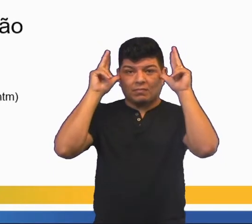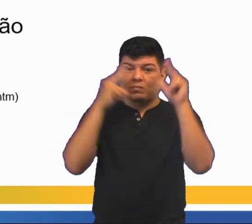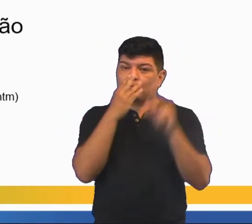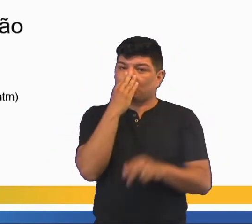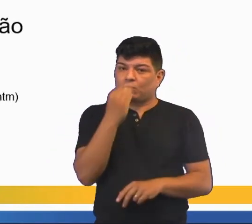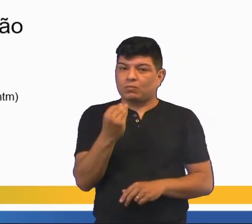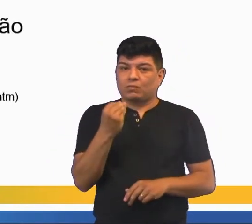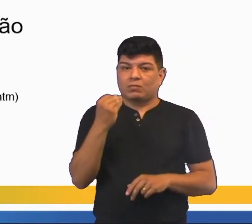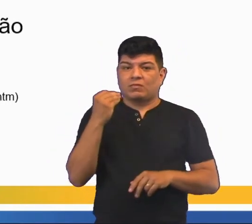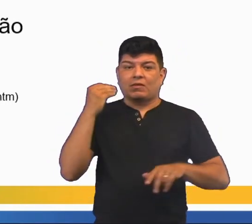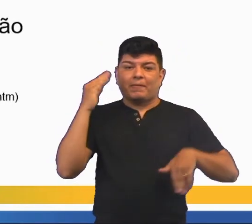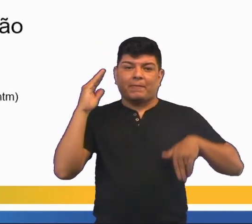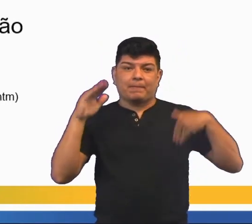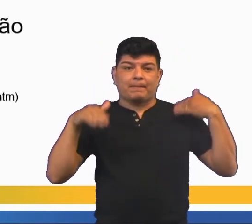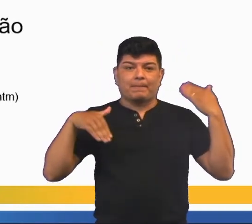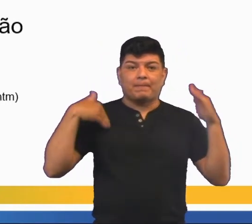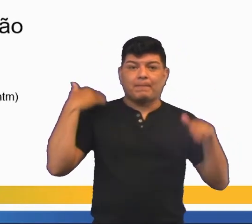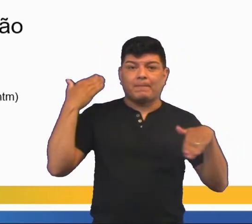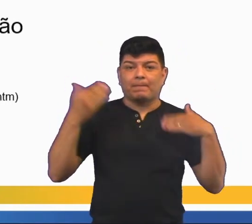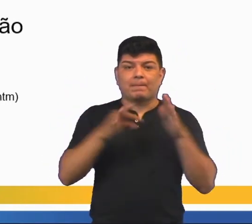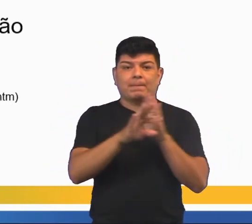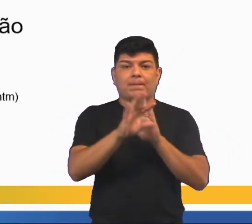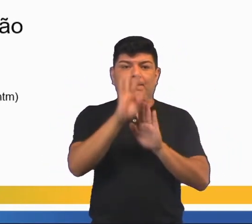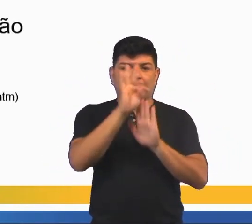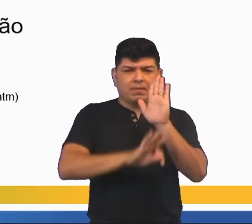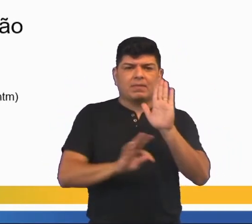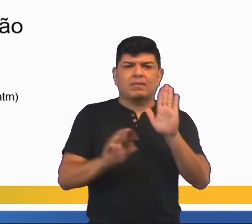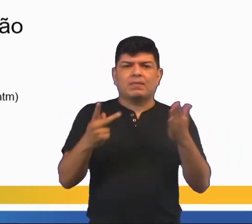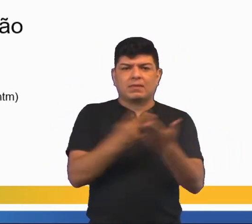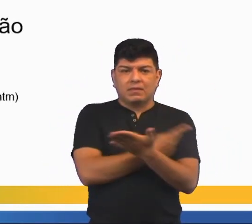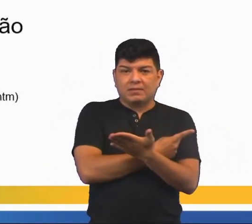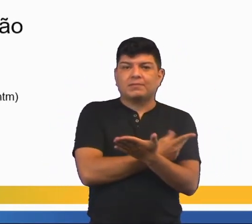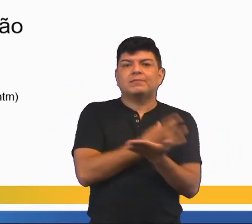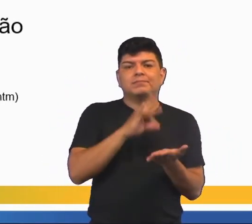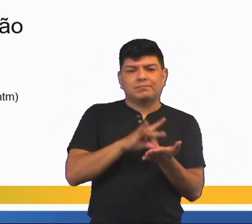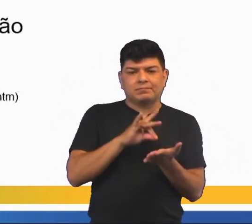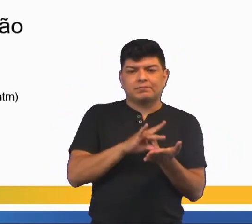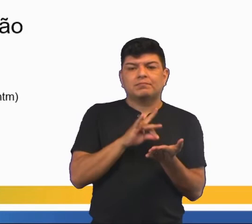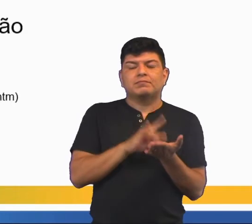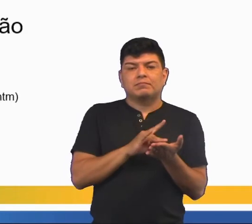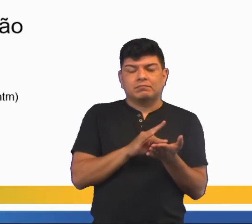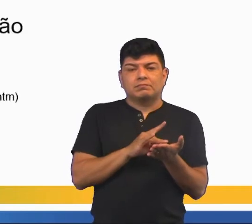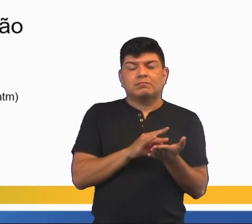por um pomar. Segundo o texto, isso aconteceu, foi um fato, né,